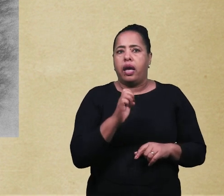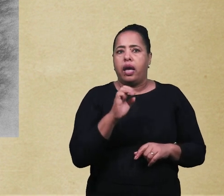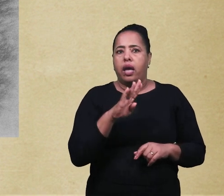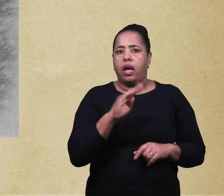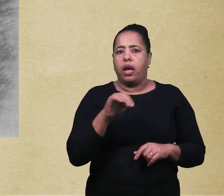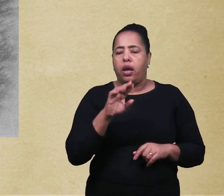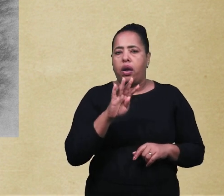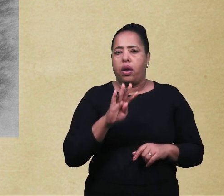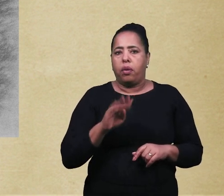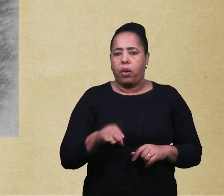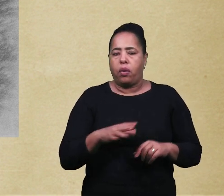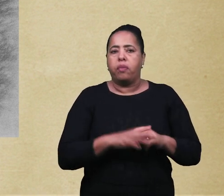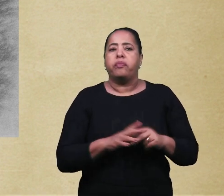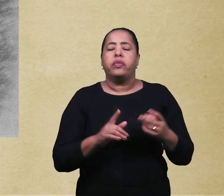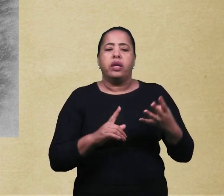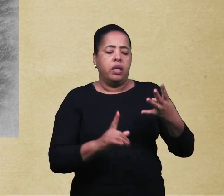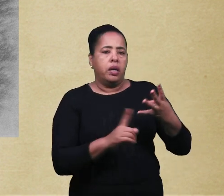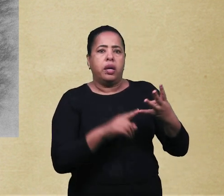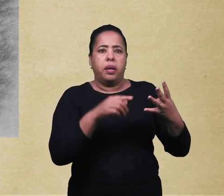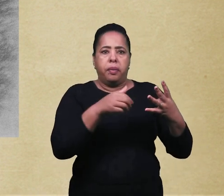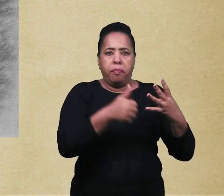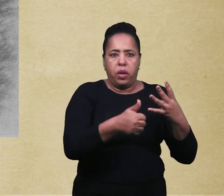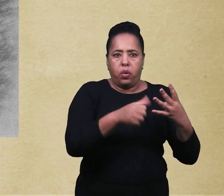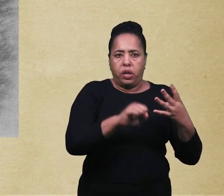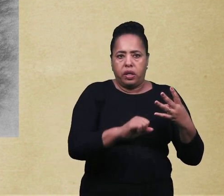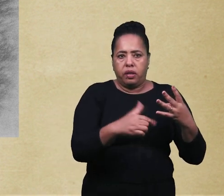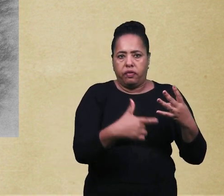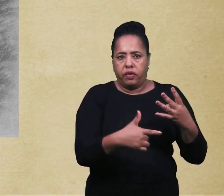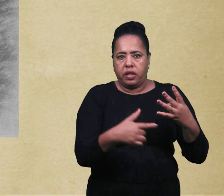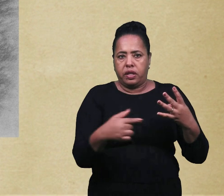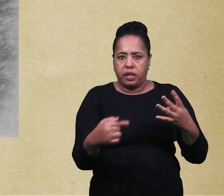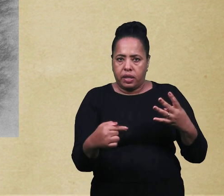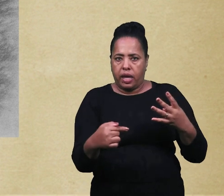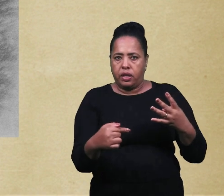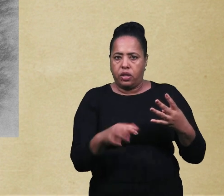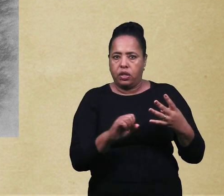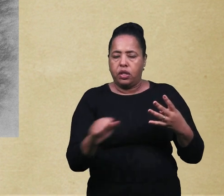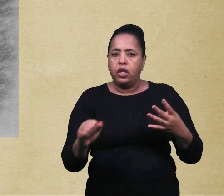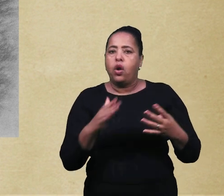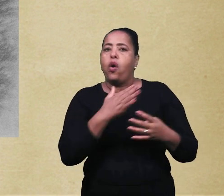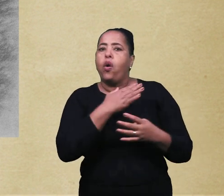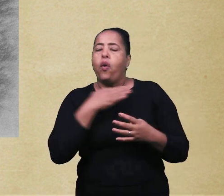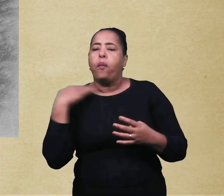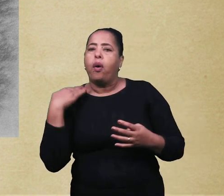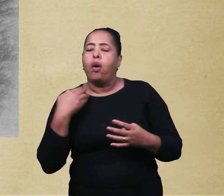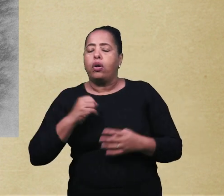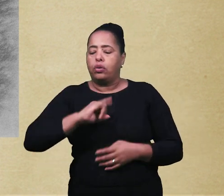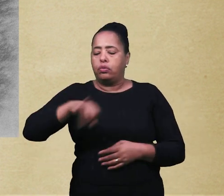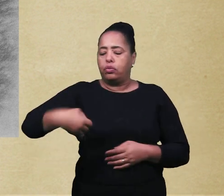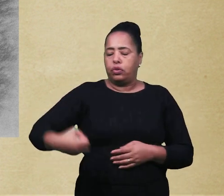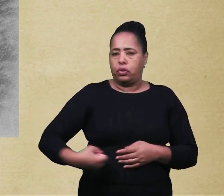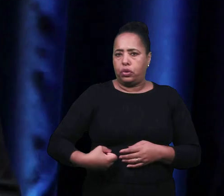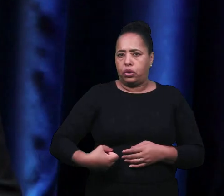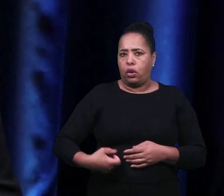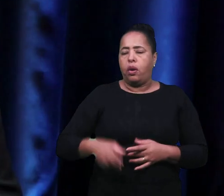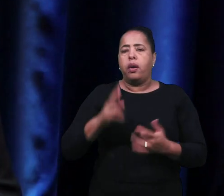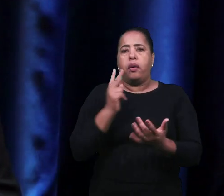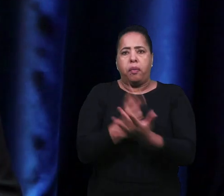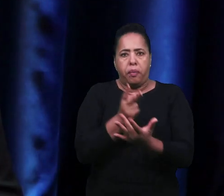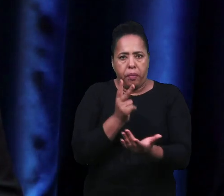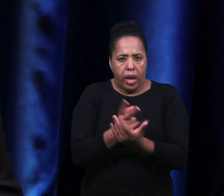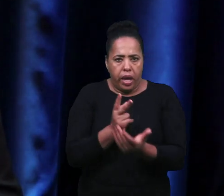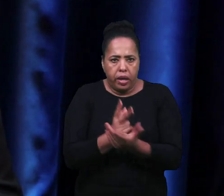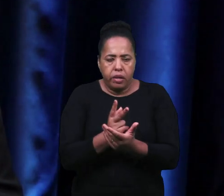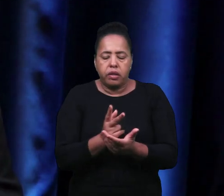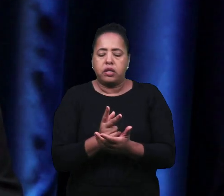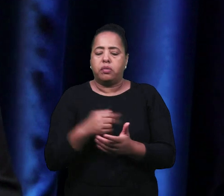1827, a morte de Jó, embora Jó morre com 200 anos, né? Embora Jó não esteja citado no